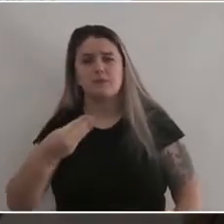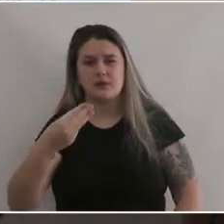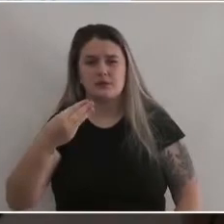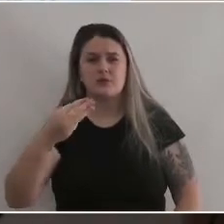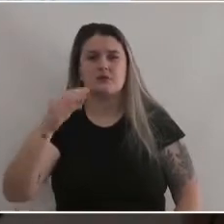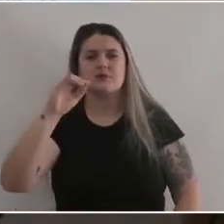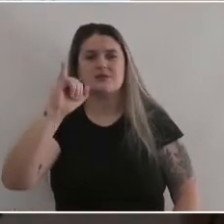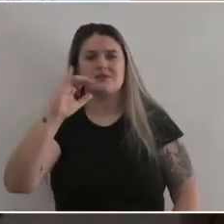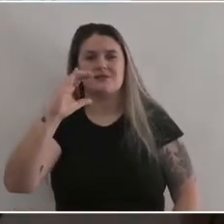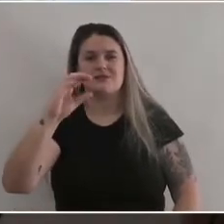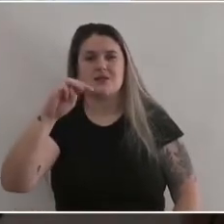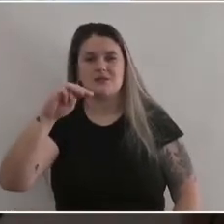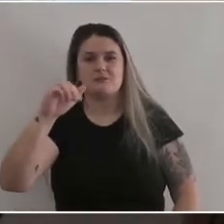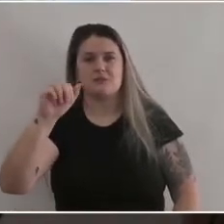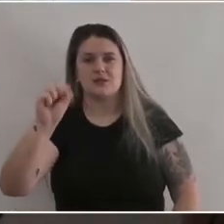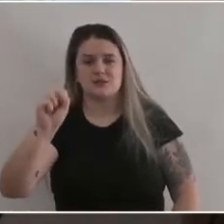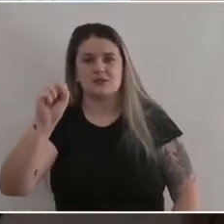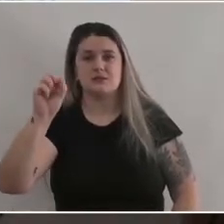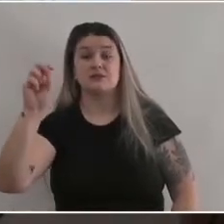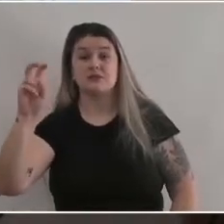20.093.000 de ICMS,